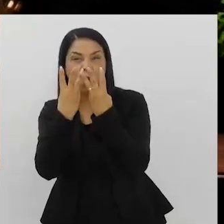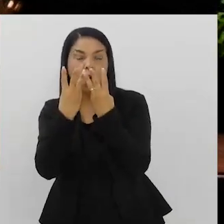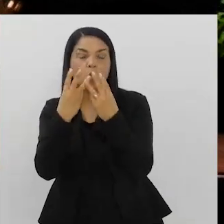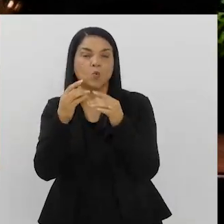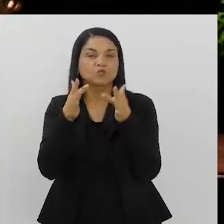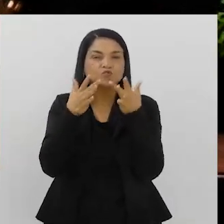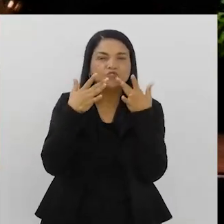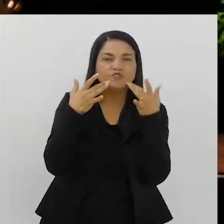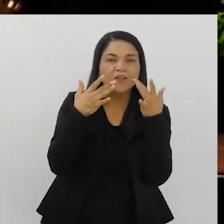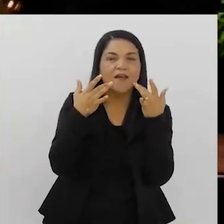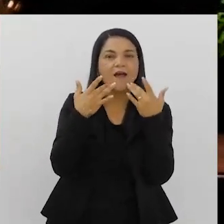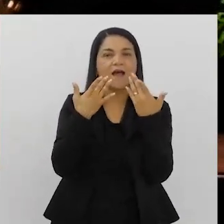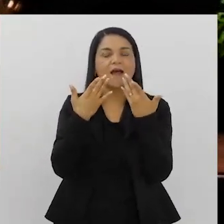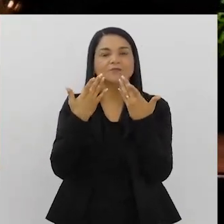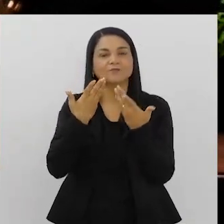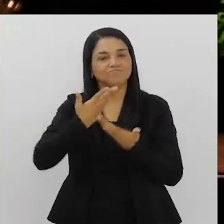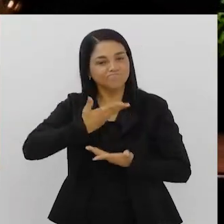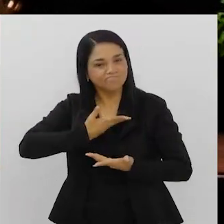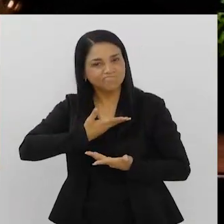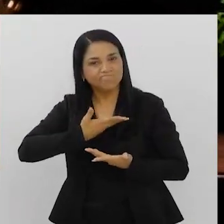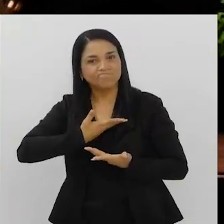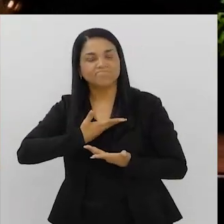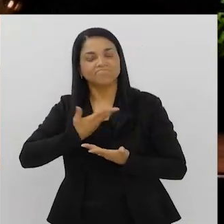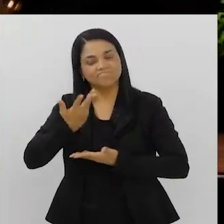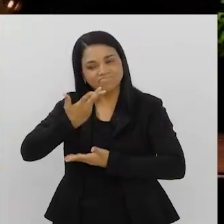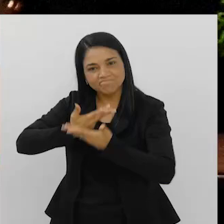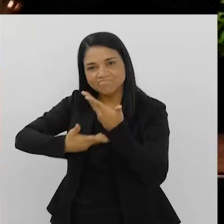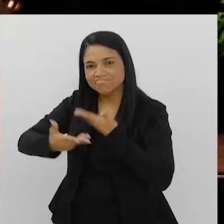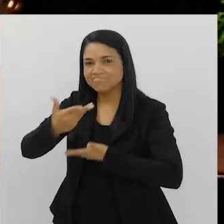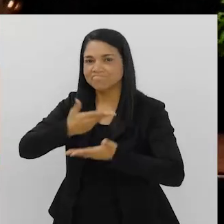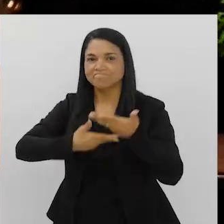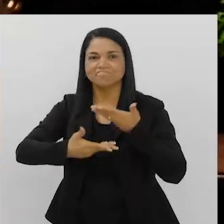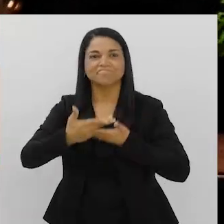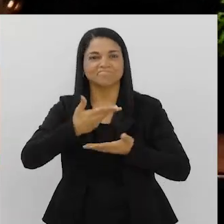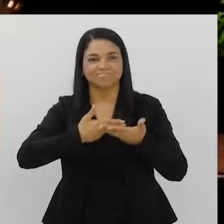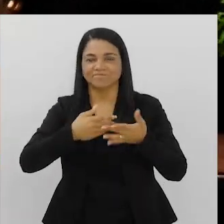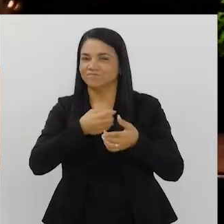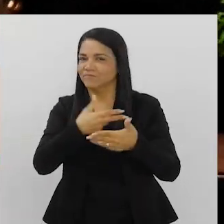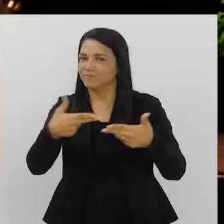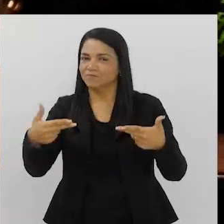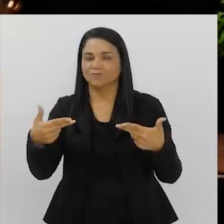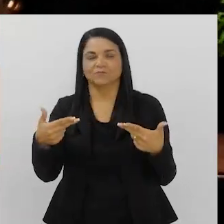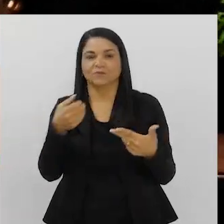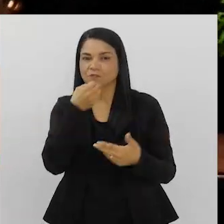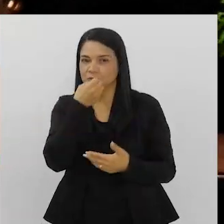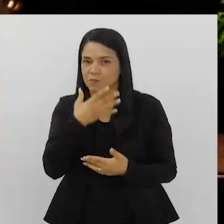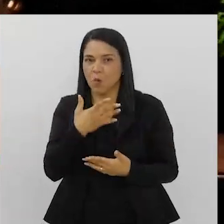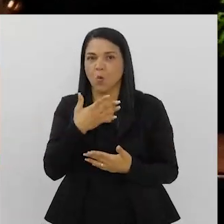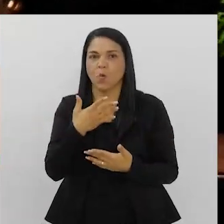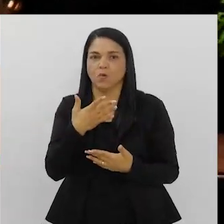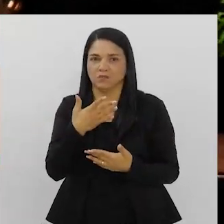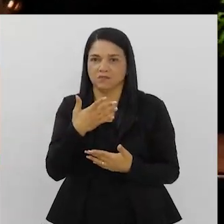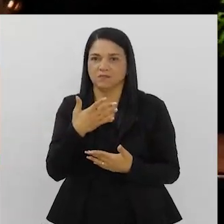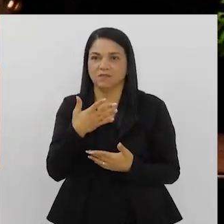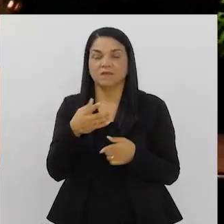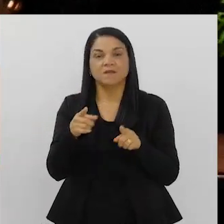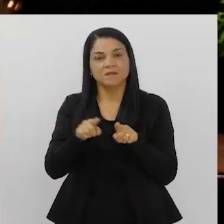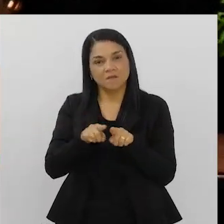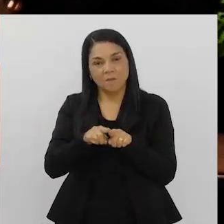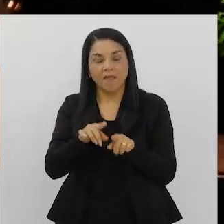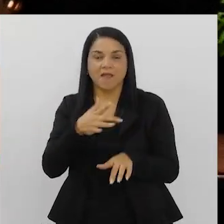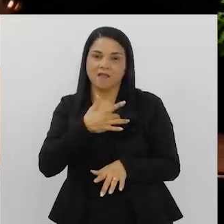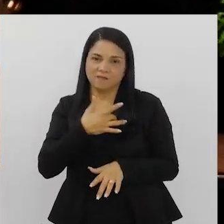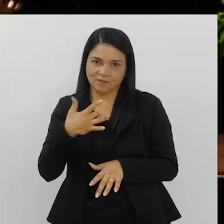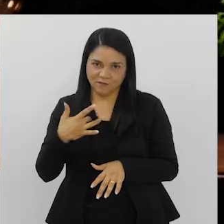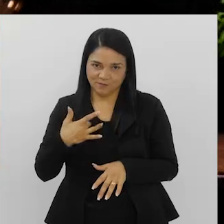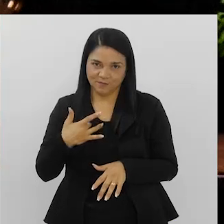show juntas, ao teatro. Então, são vários benefícios, né, para além do próprio benefício